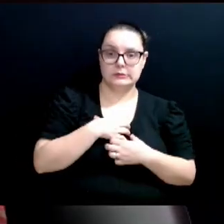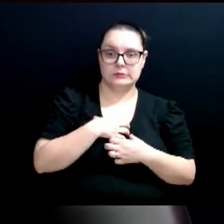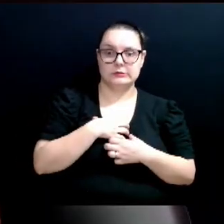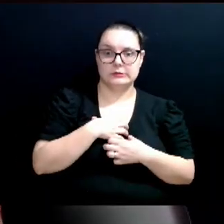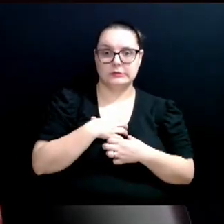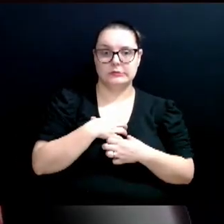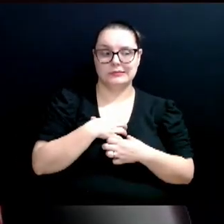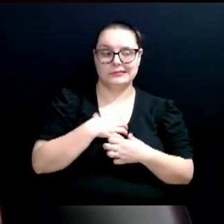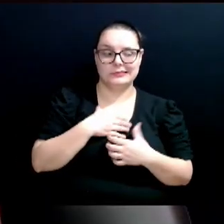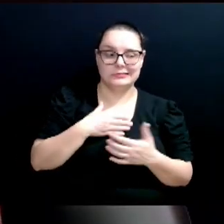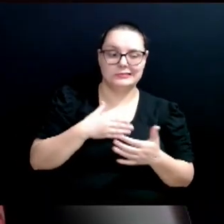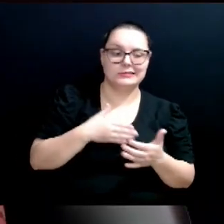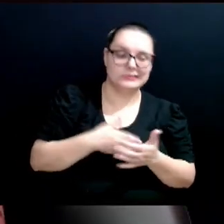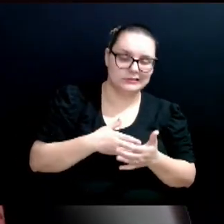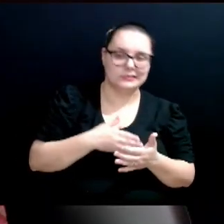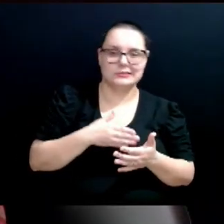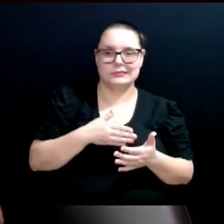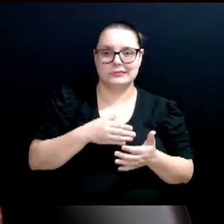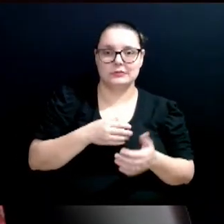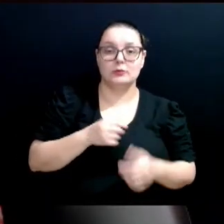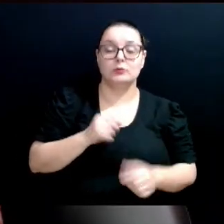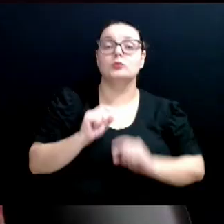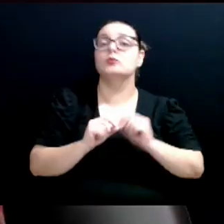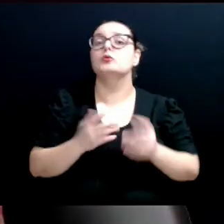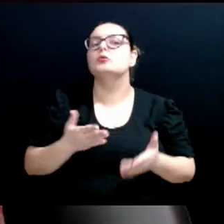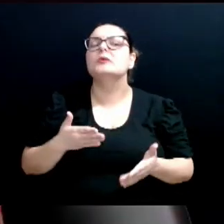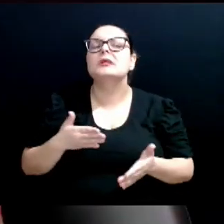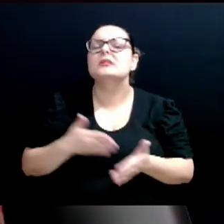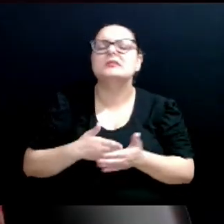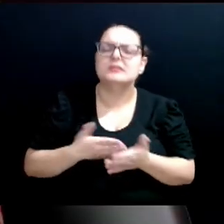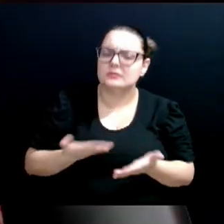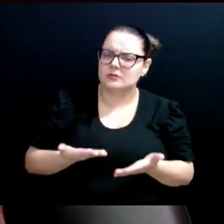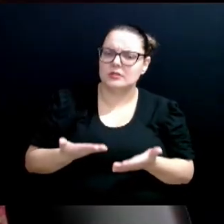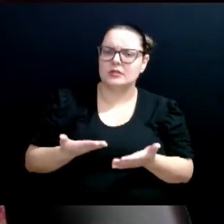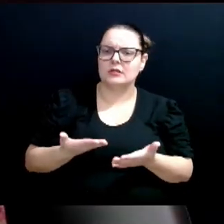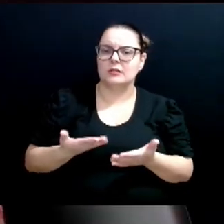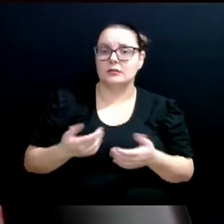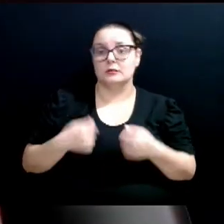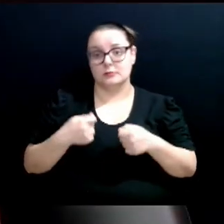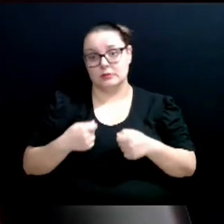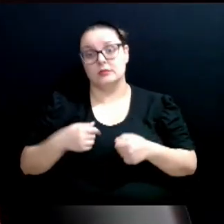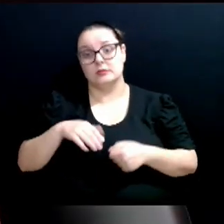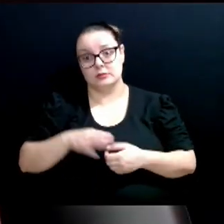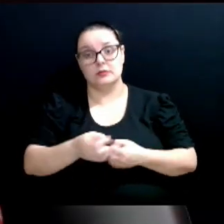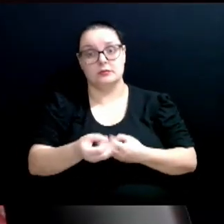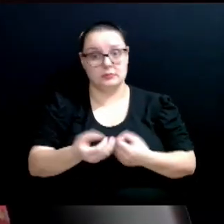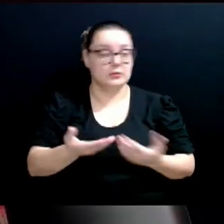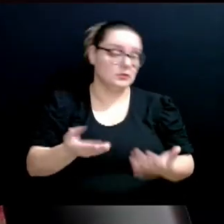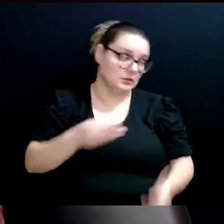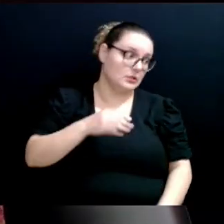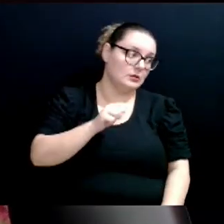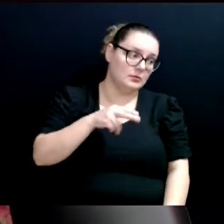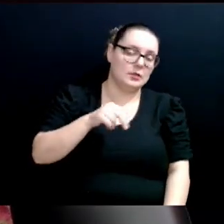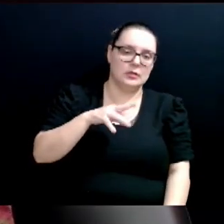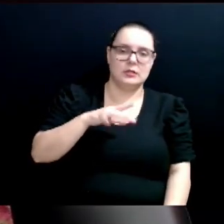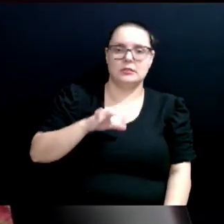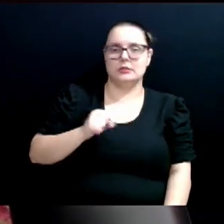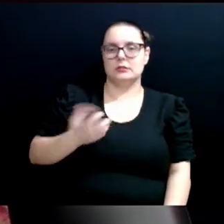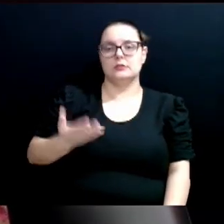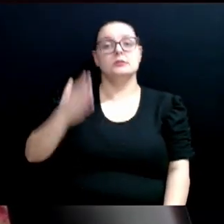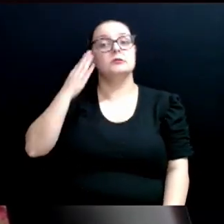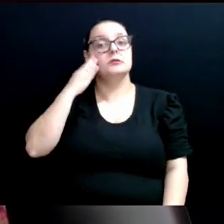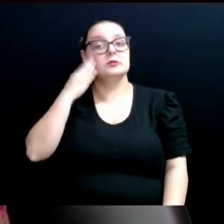forma, o que isso, precisaríamos até de mais informação, né, Amarilis? Precisaríamos de entender melhor